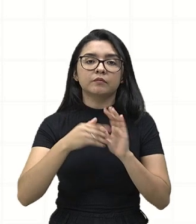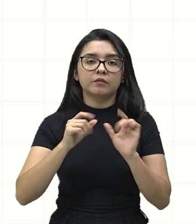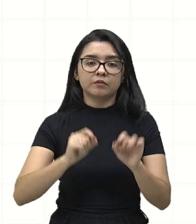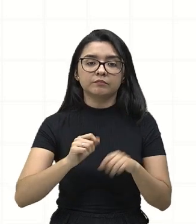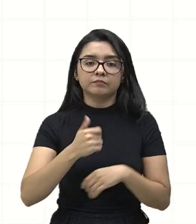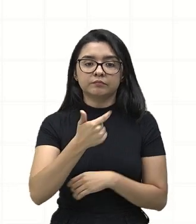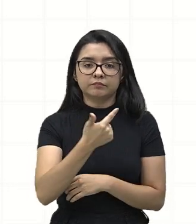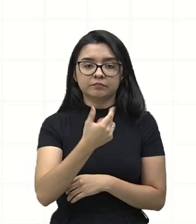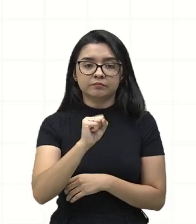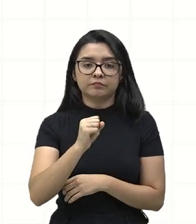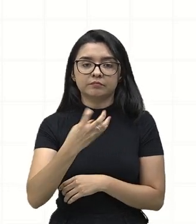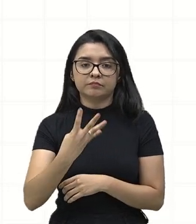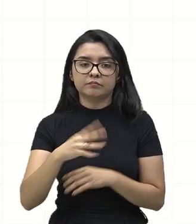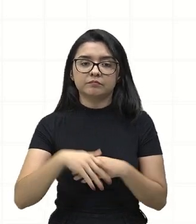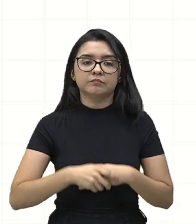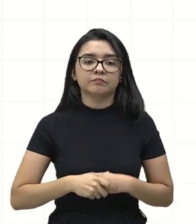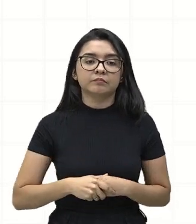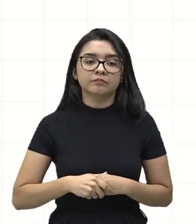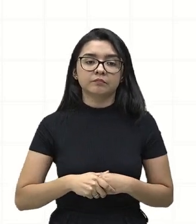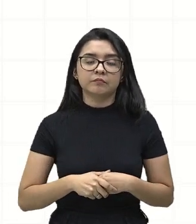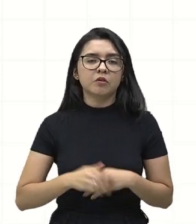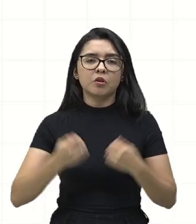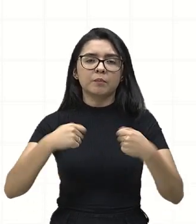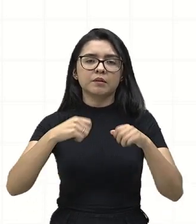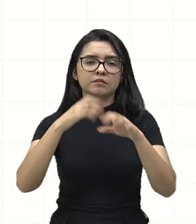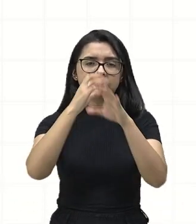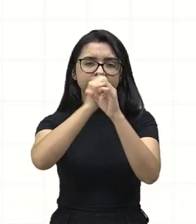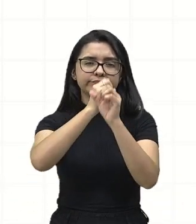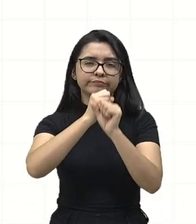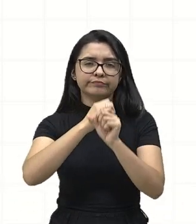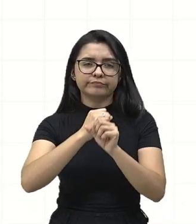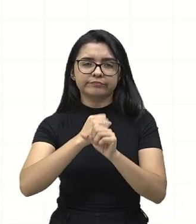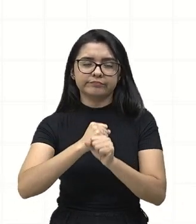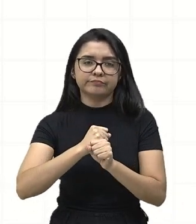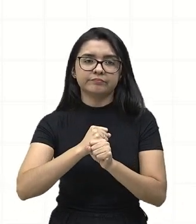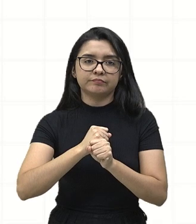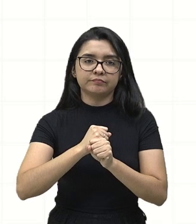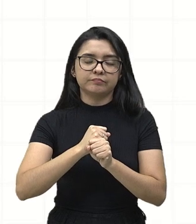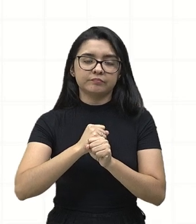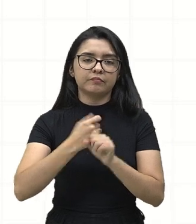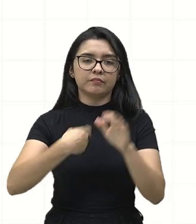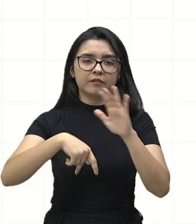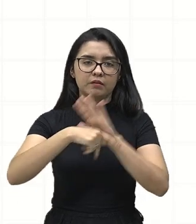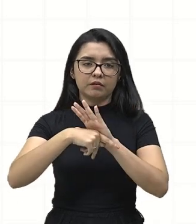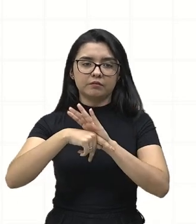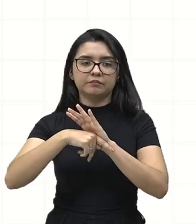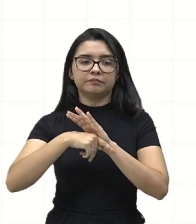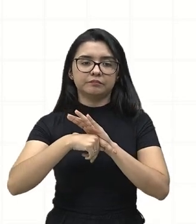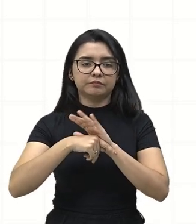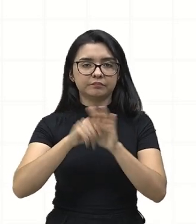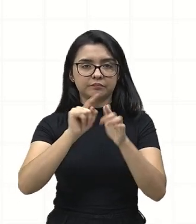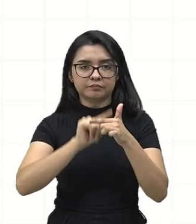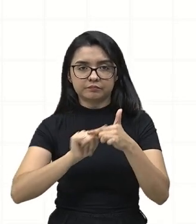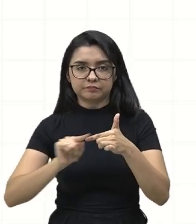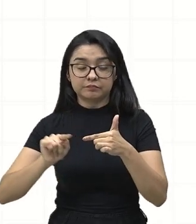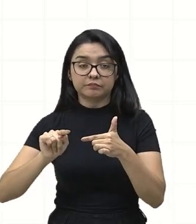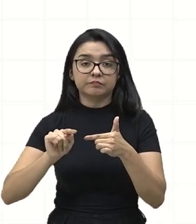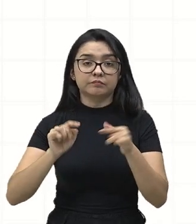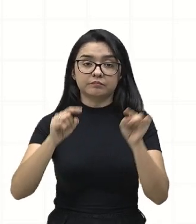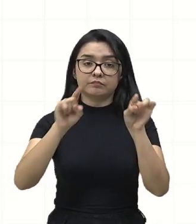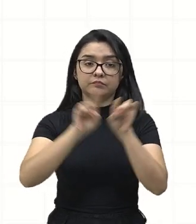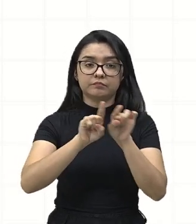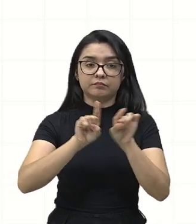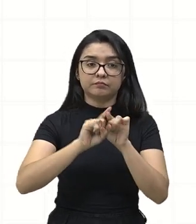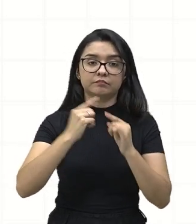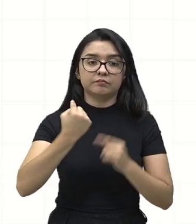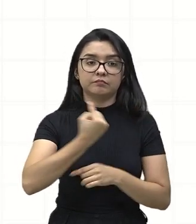284. A gente nem precisou fazer todo o algoritmo da divisão. E da mesma maneira, a